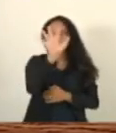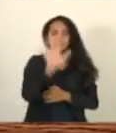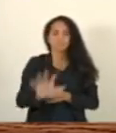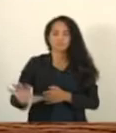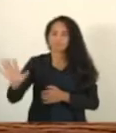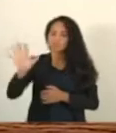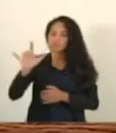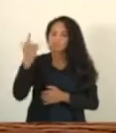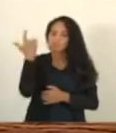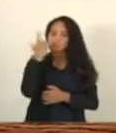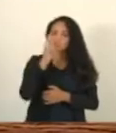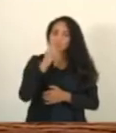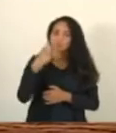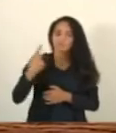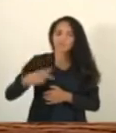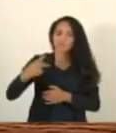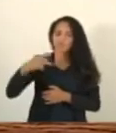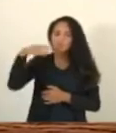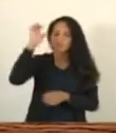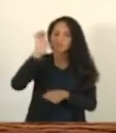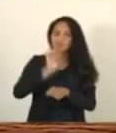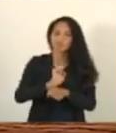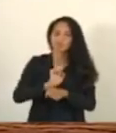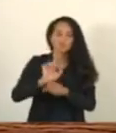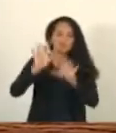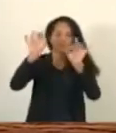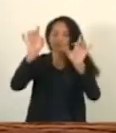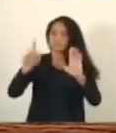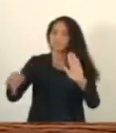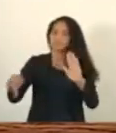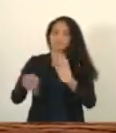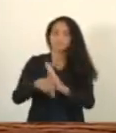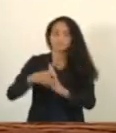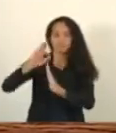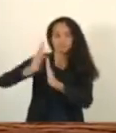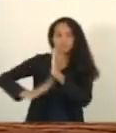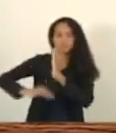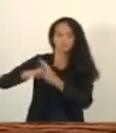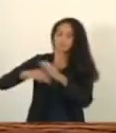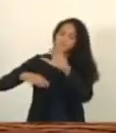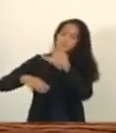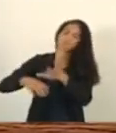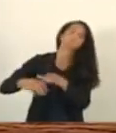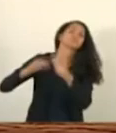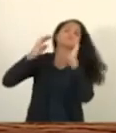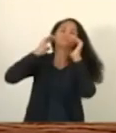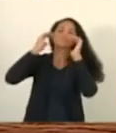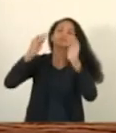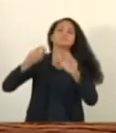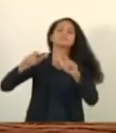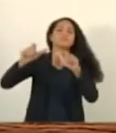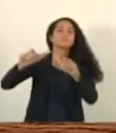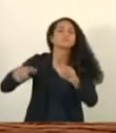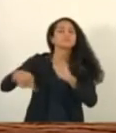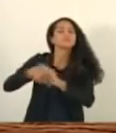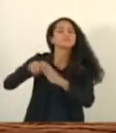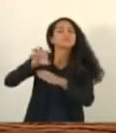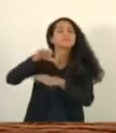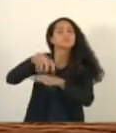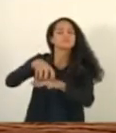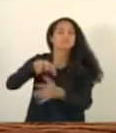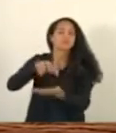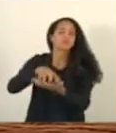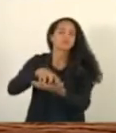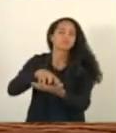nosso estado e em especial para Colatina, uma cidade respeitada com o Centro Universitário Capixaba. Que o diretor